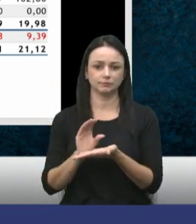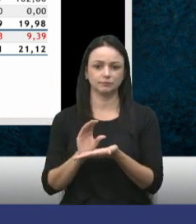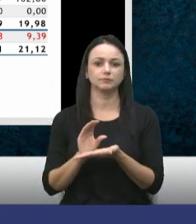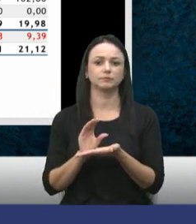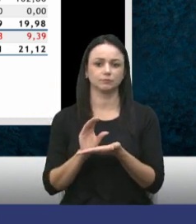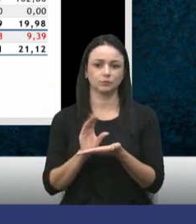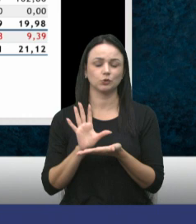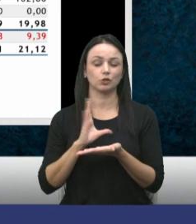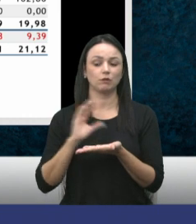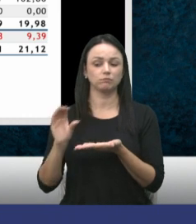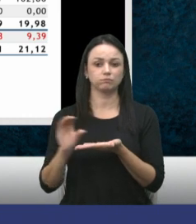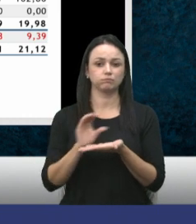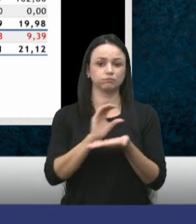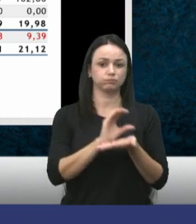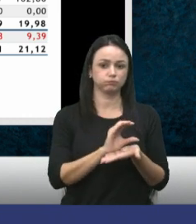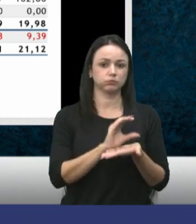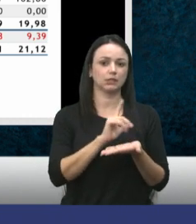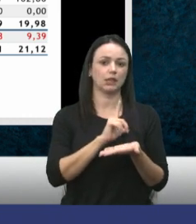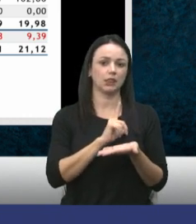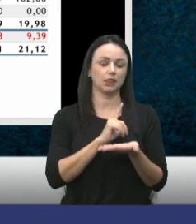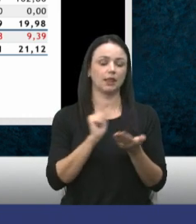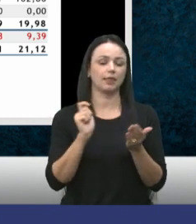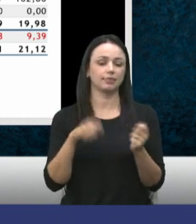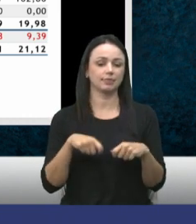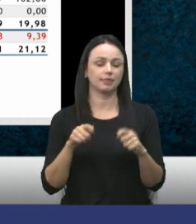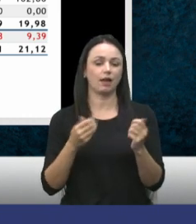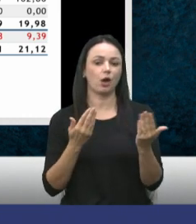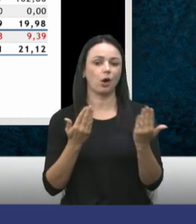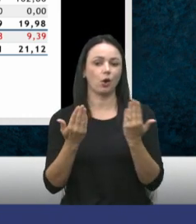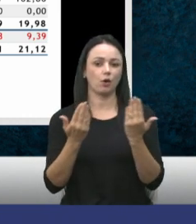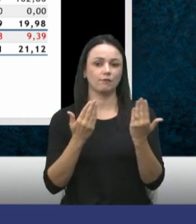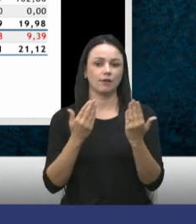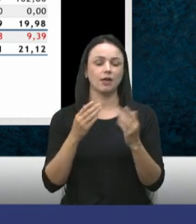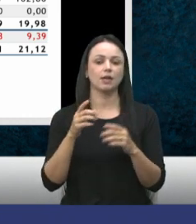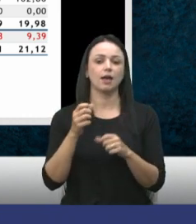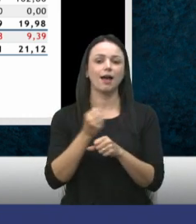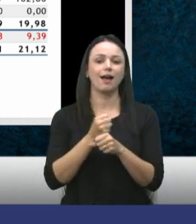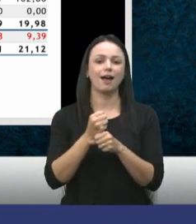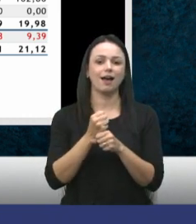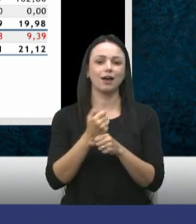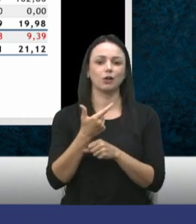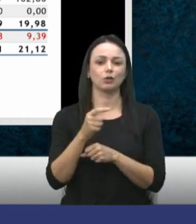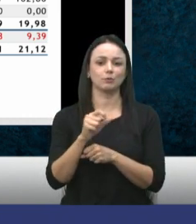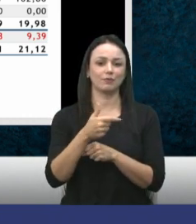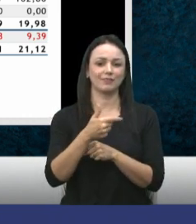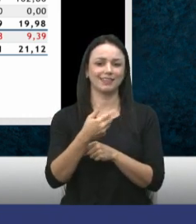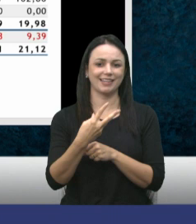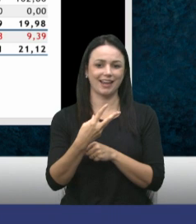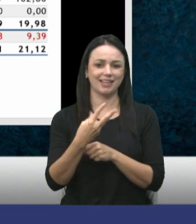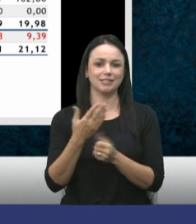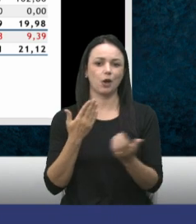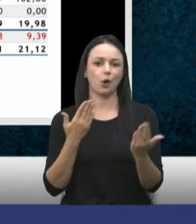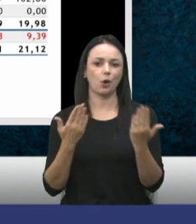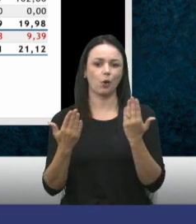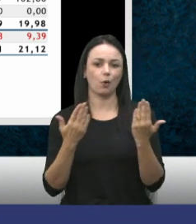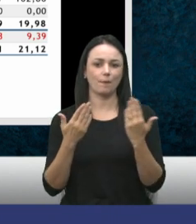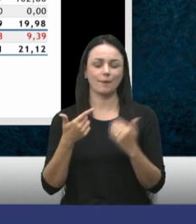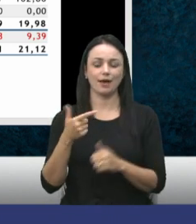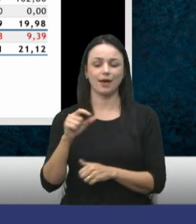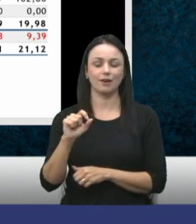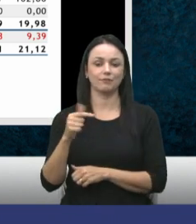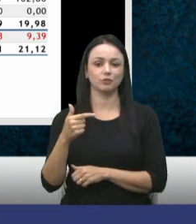consolidada, onde podemos fazer um comparativo do mesmo período do ano de 23 para o ano de